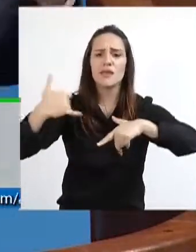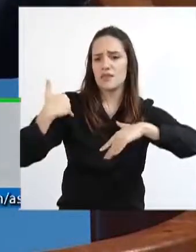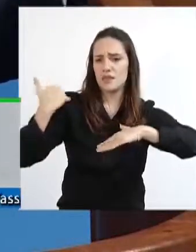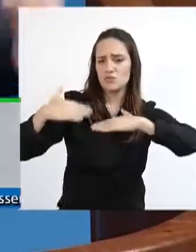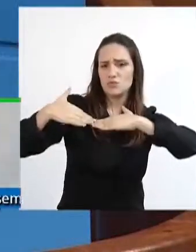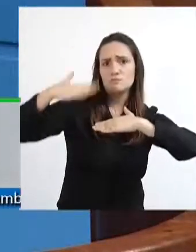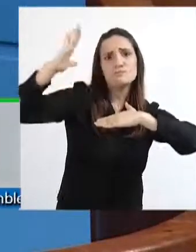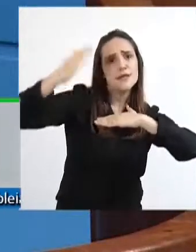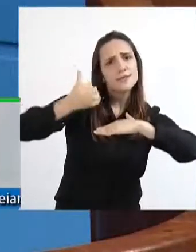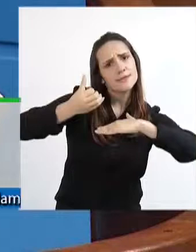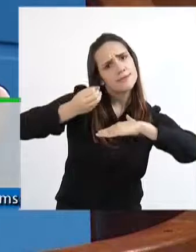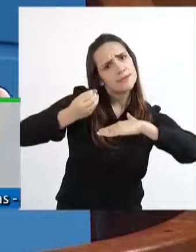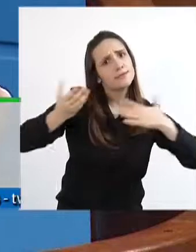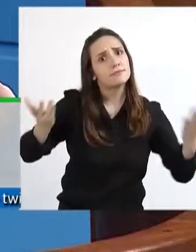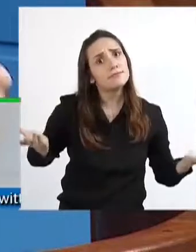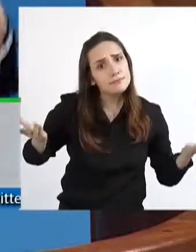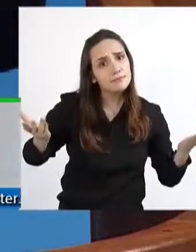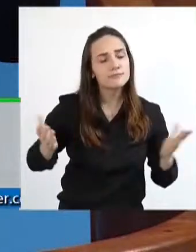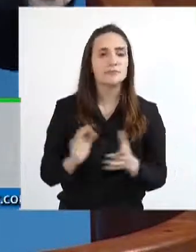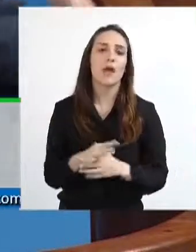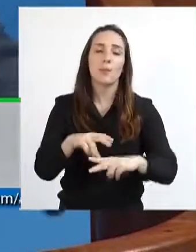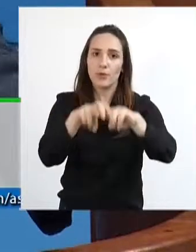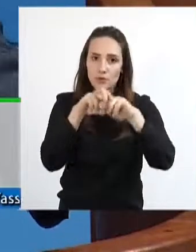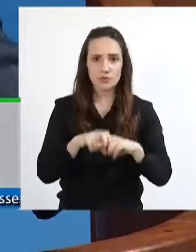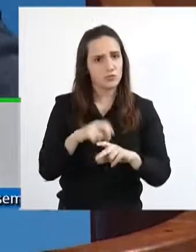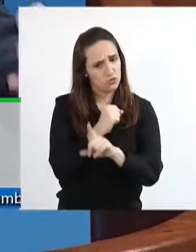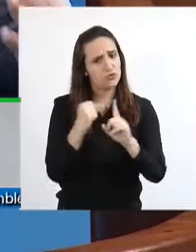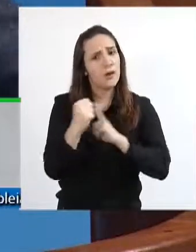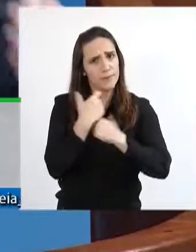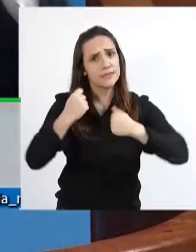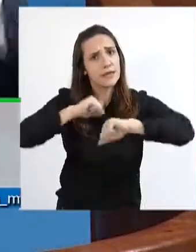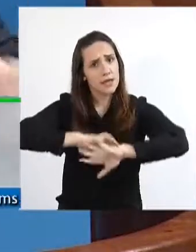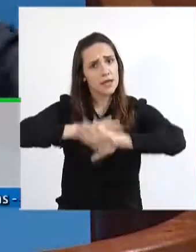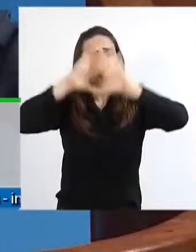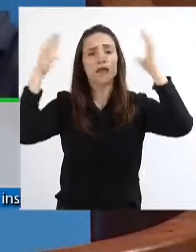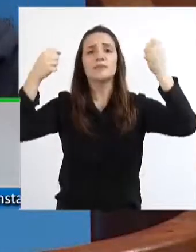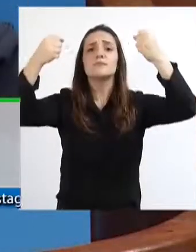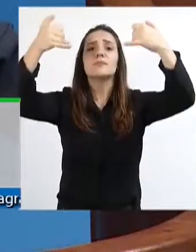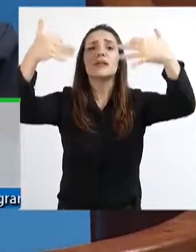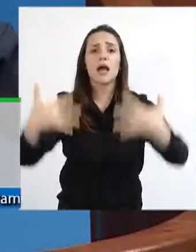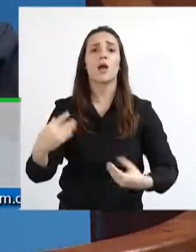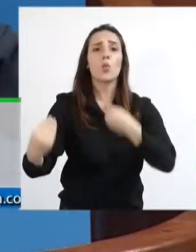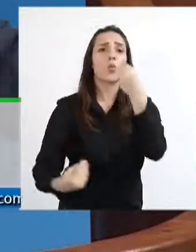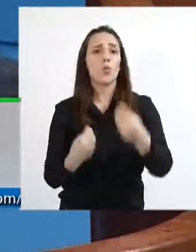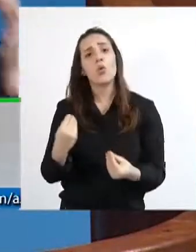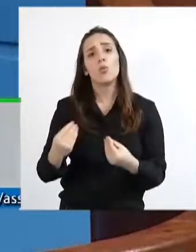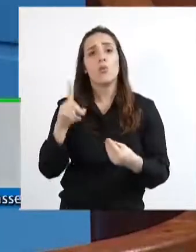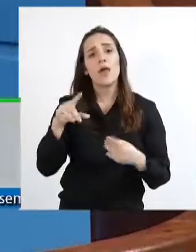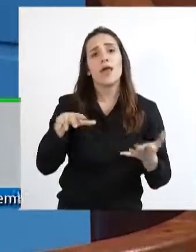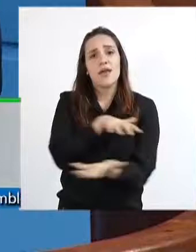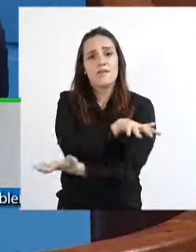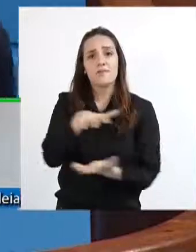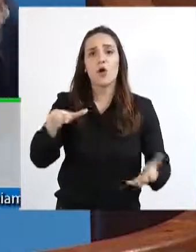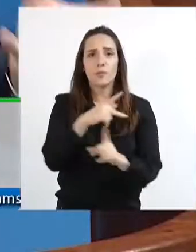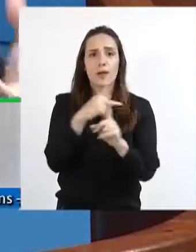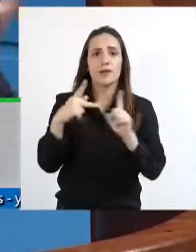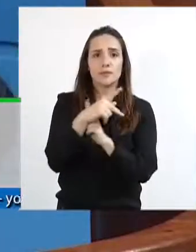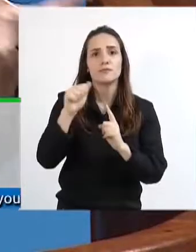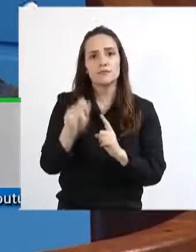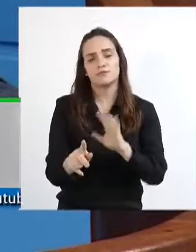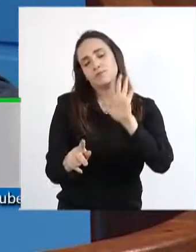importante que a população ela seja esclarecida sobre pontos dessa reforma. Às vezes faz